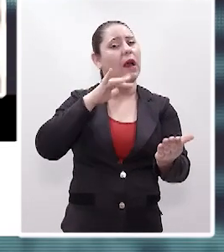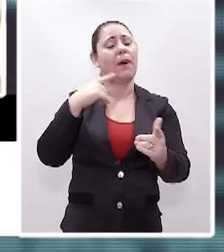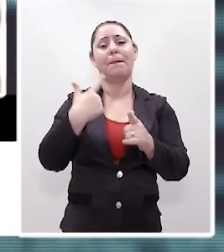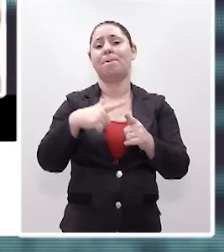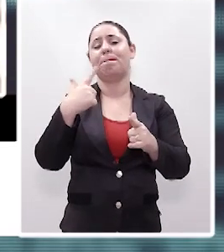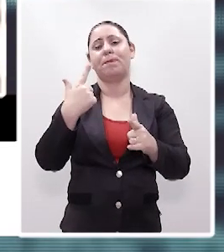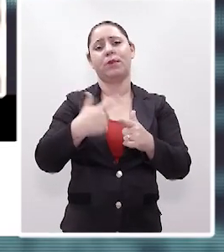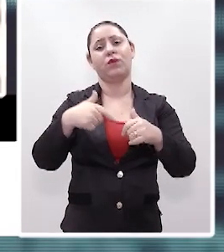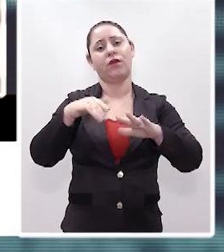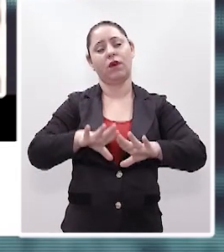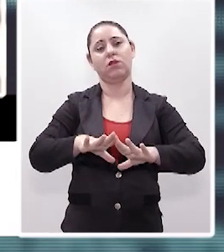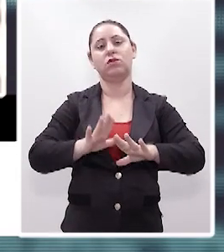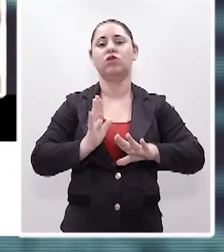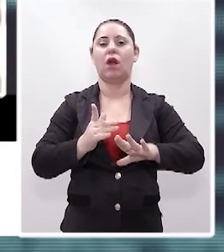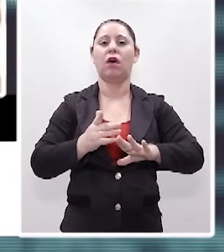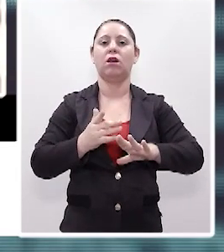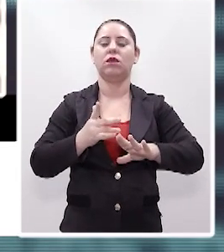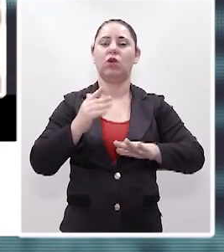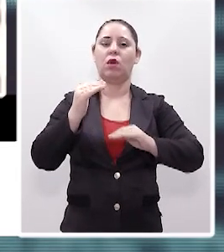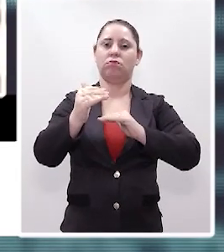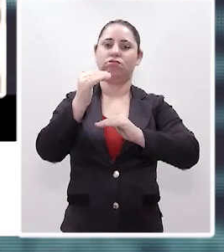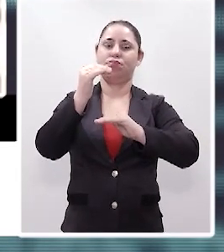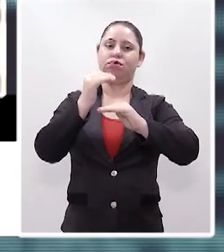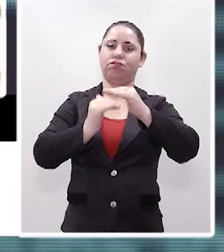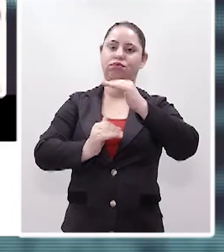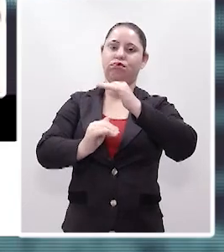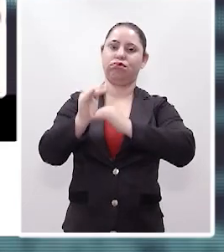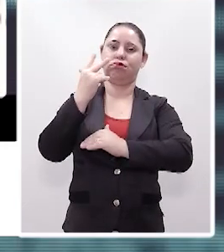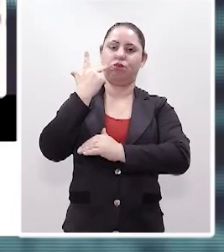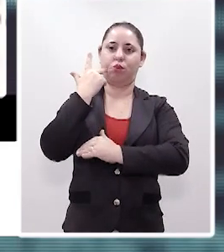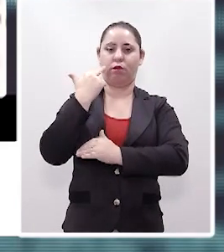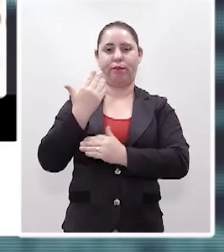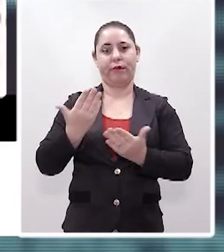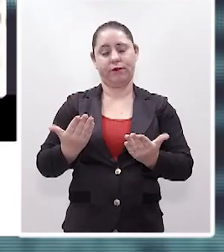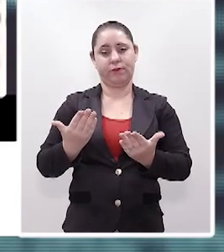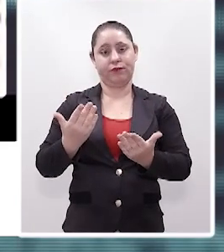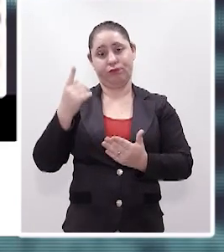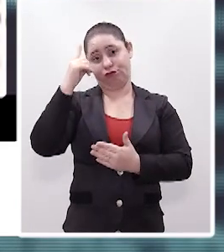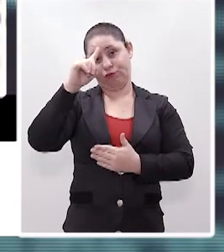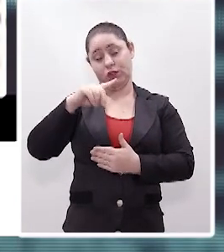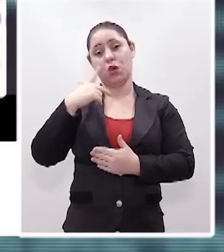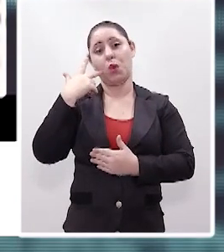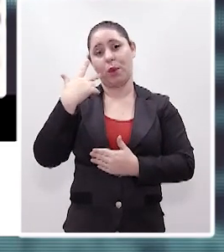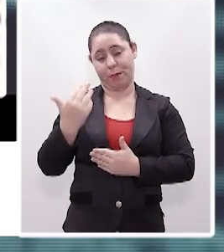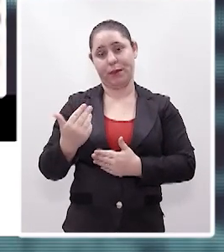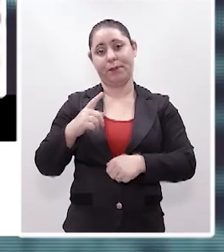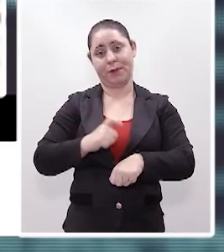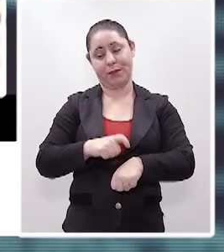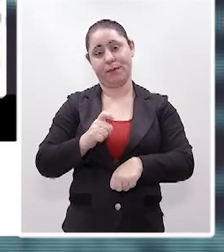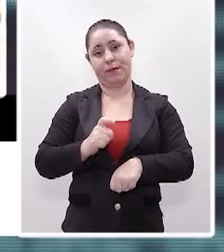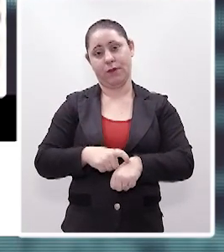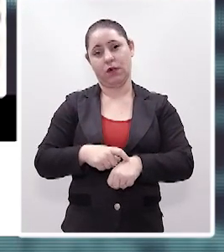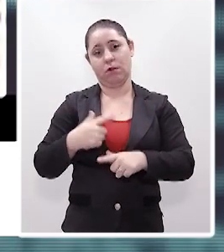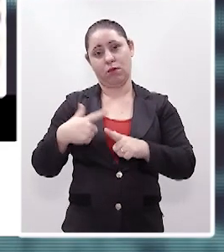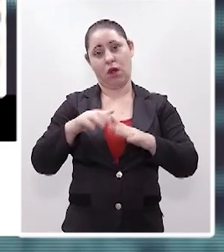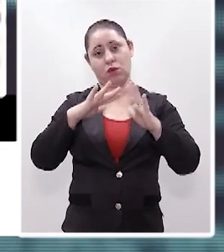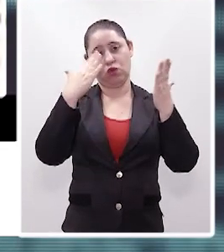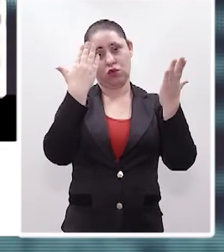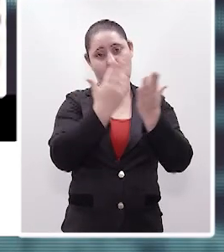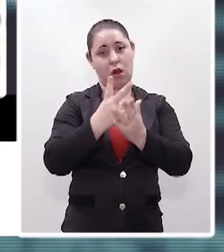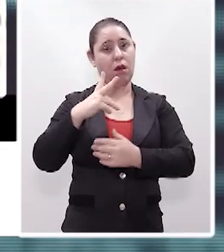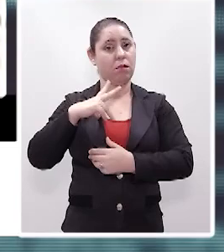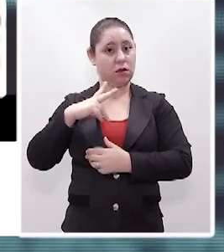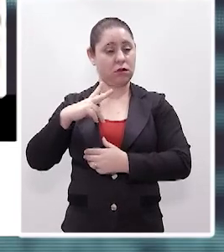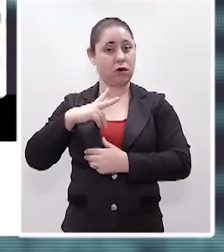Porque eles já ficam para trás, normalmente, vamos dizer, em dias normais, né? Porque as